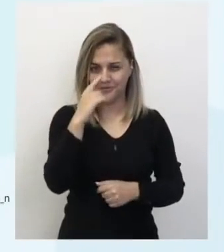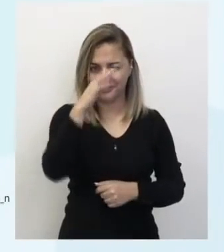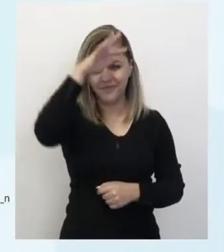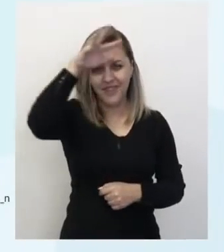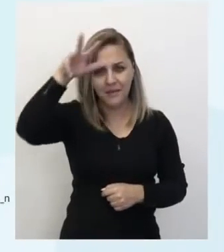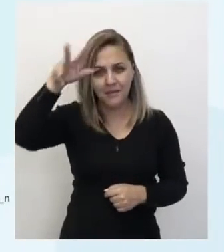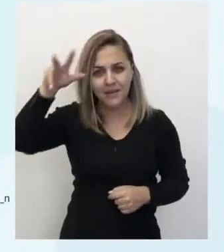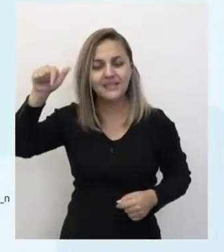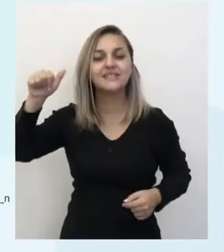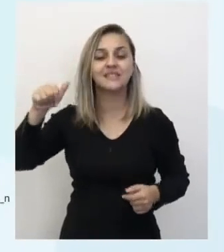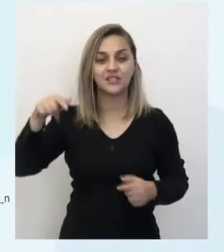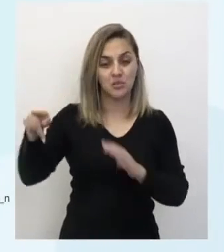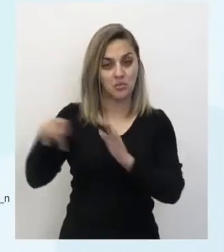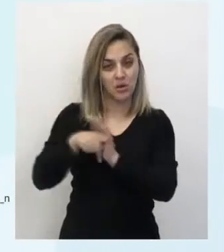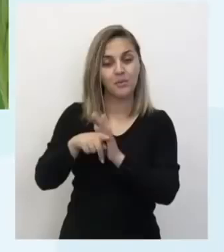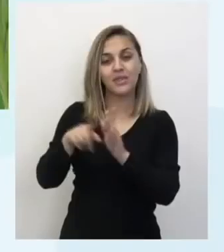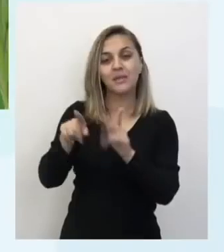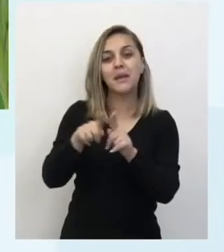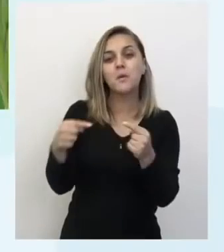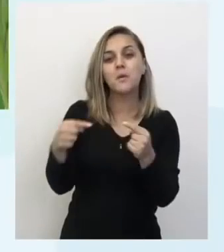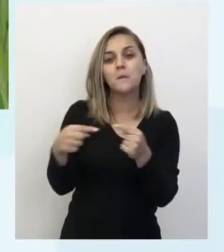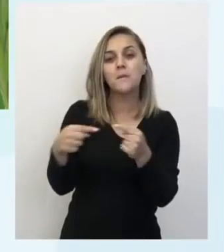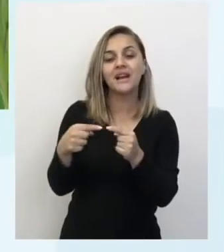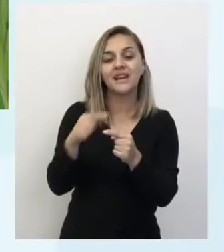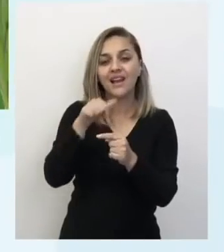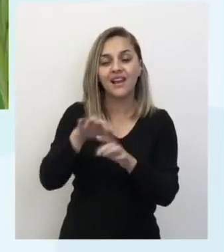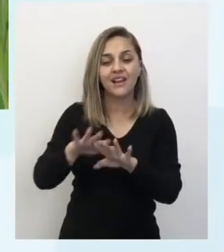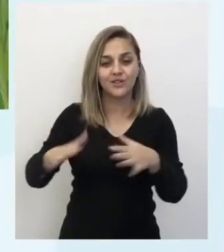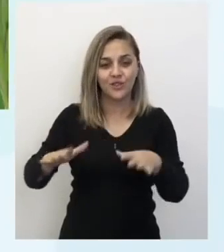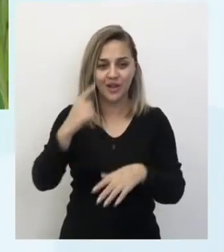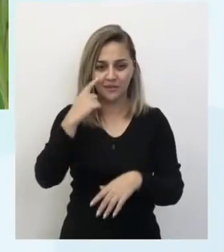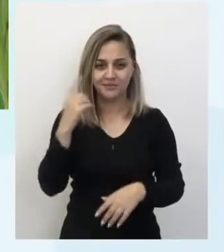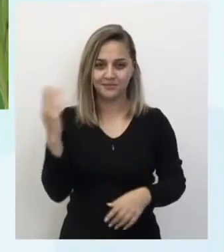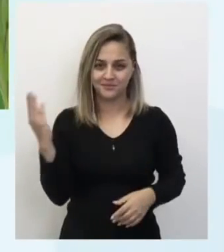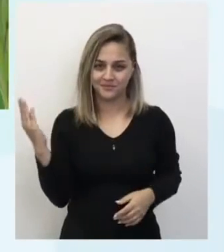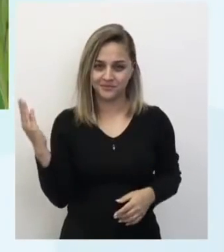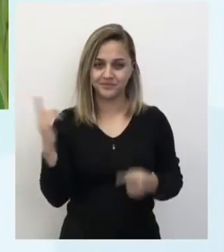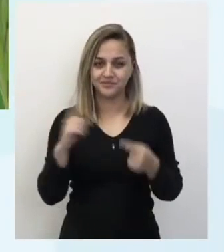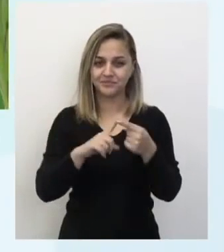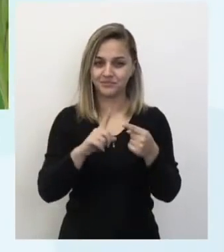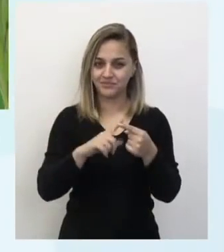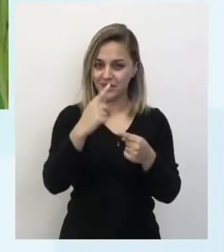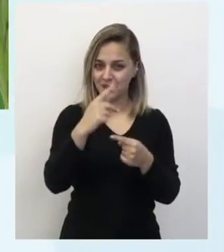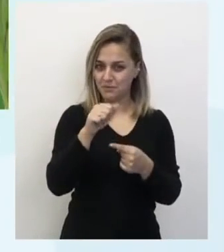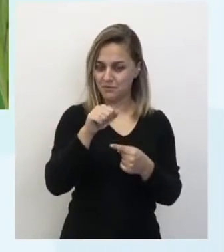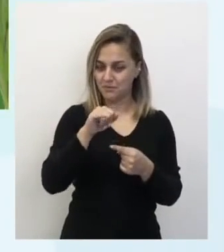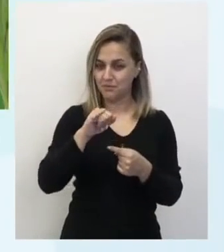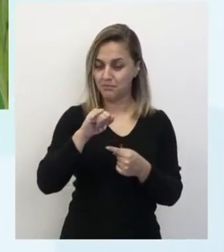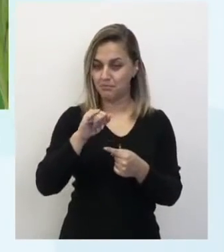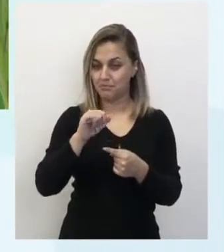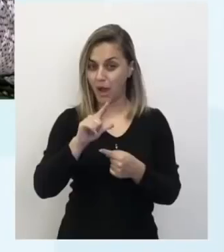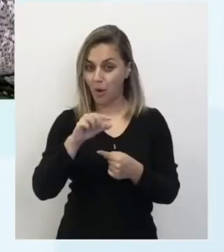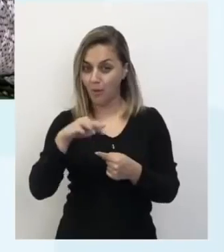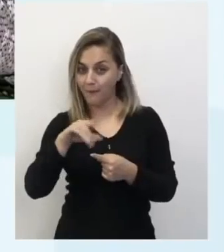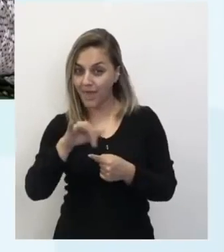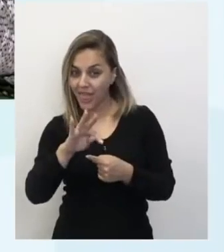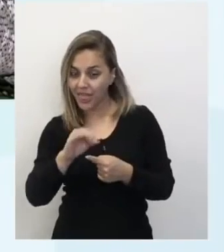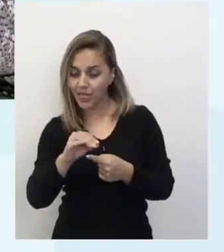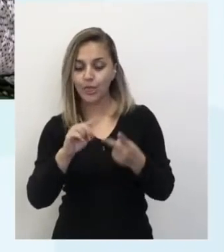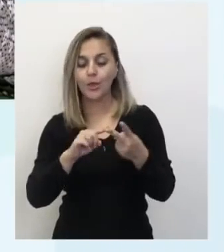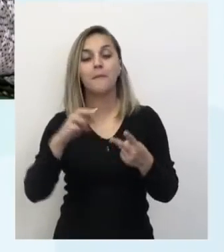né, mais para o litoral. Então, palmito, muito comum, né? Mandioca, cana e banana, tá